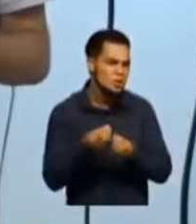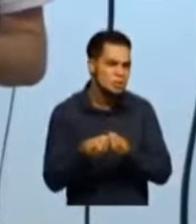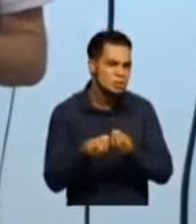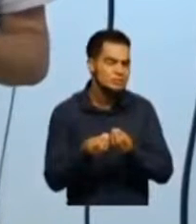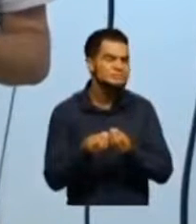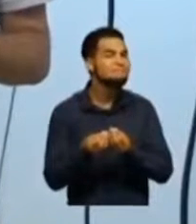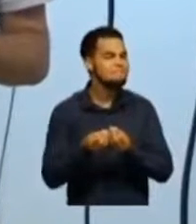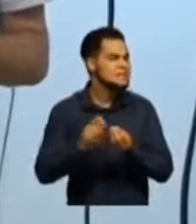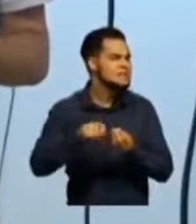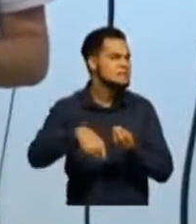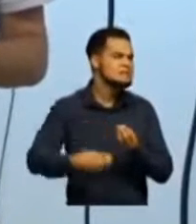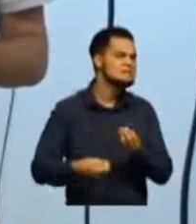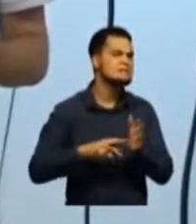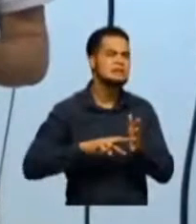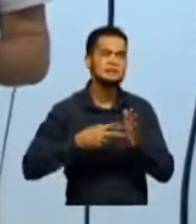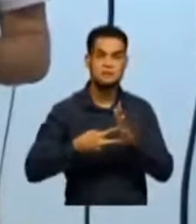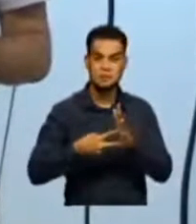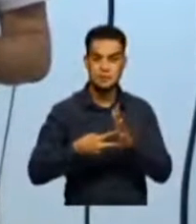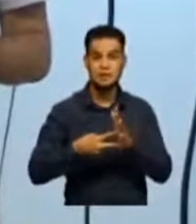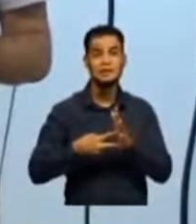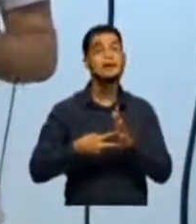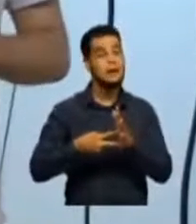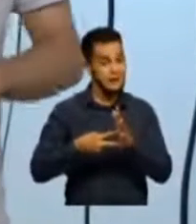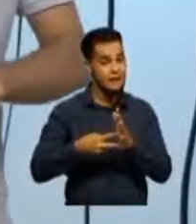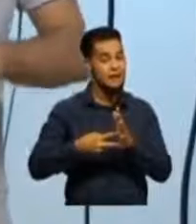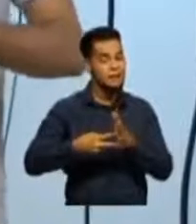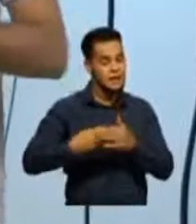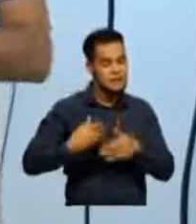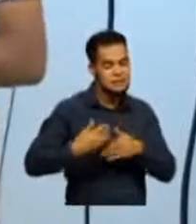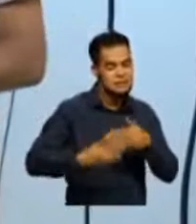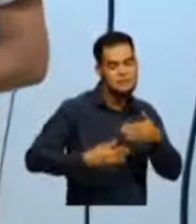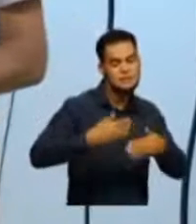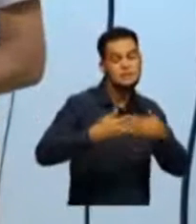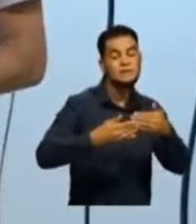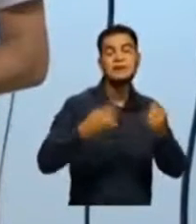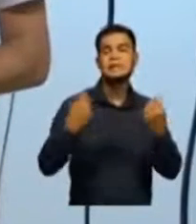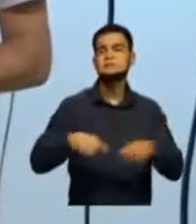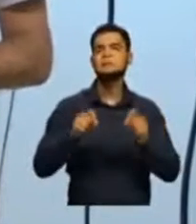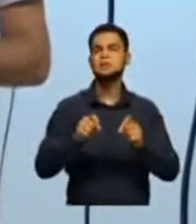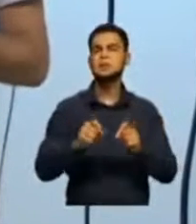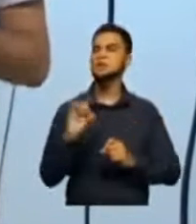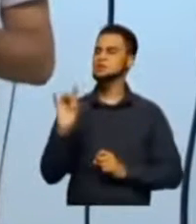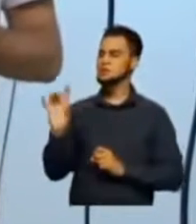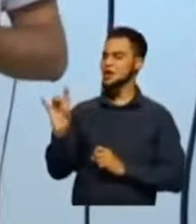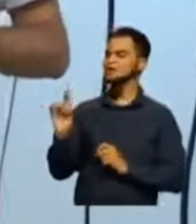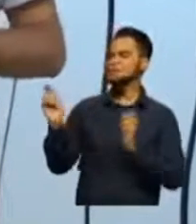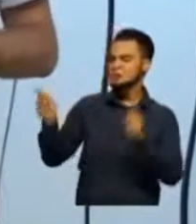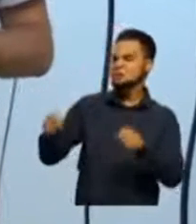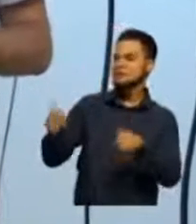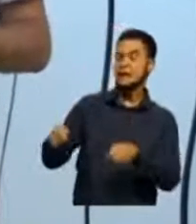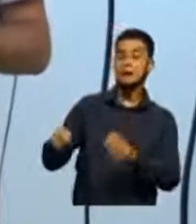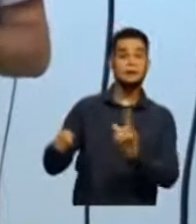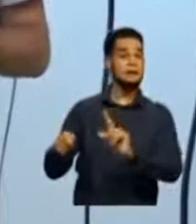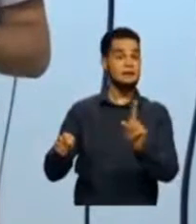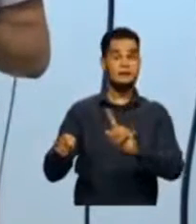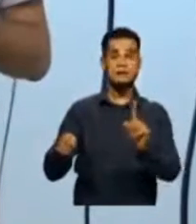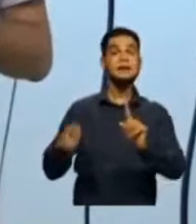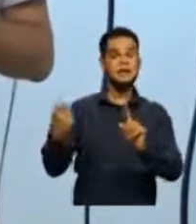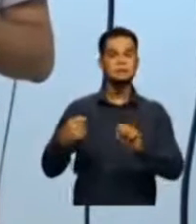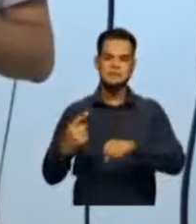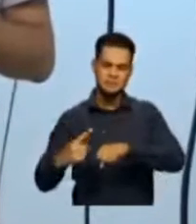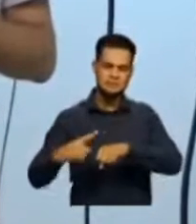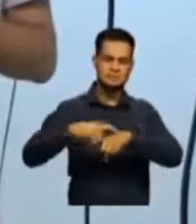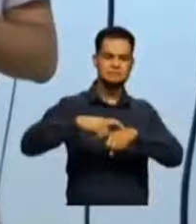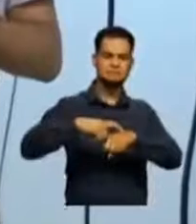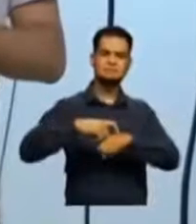parasita onde, para ele se desenvolver, ele vai precisar de outro hospedeiro. Ele não vai parasitar diretamente o seu alvo, que no